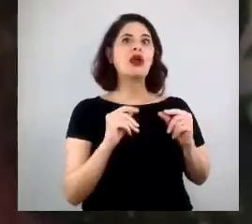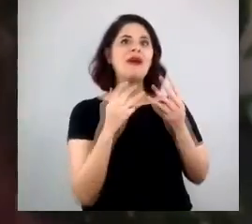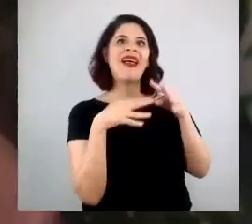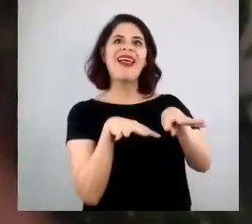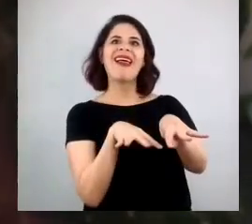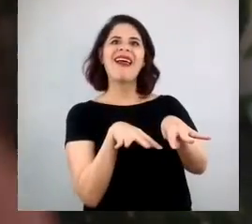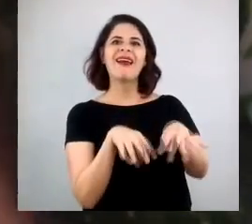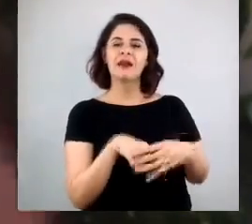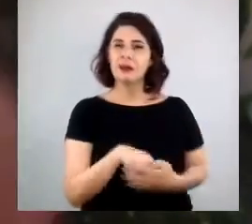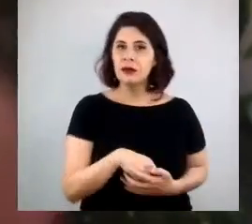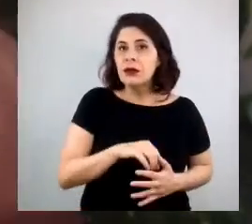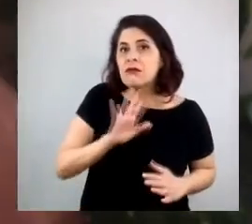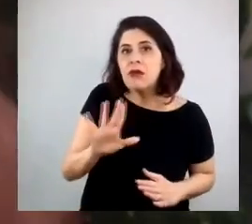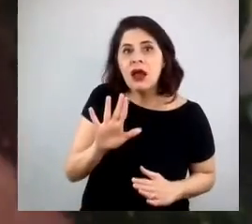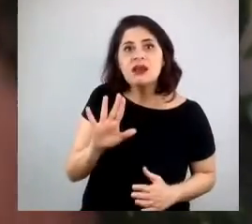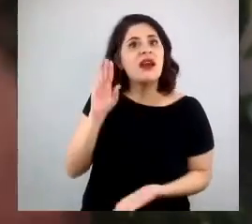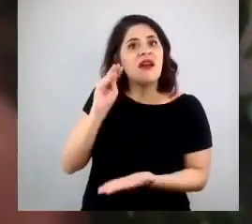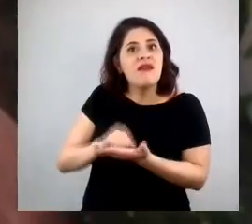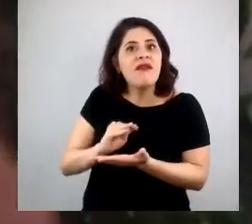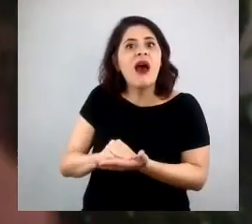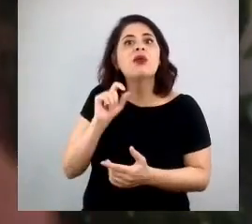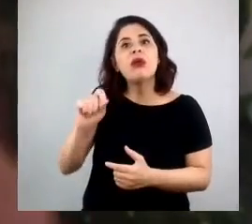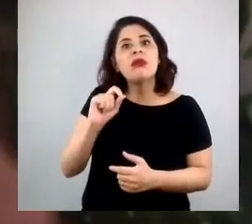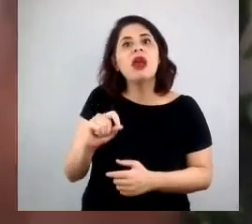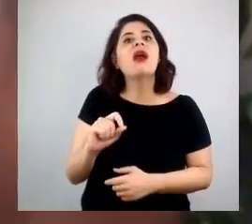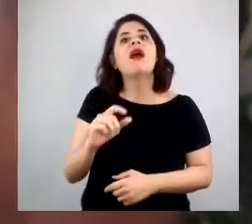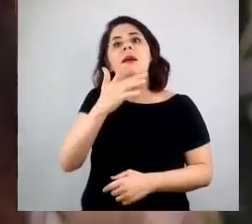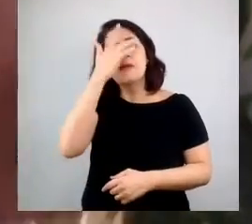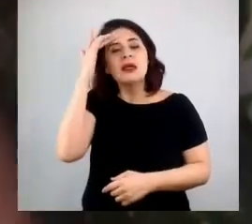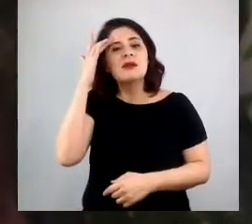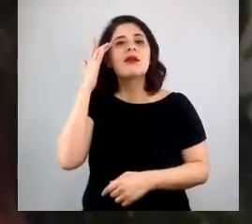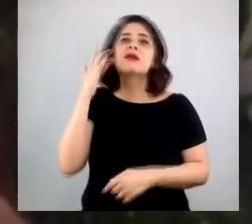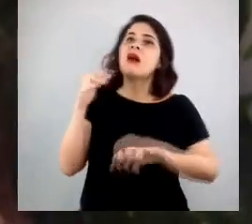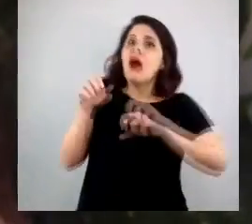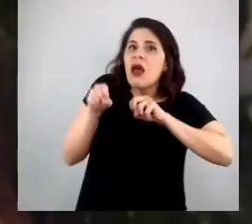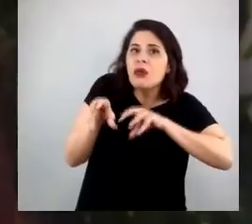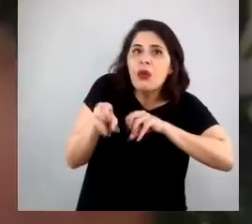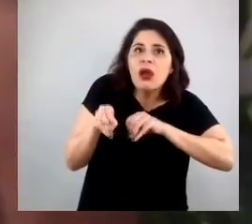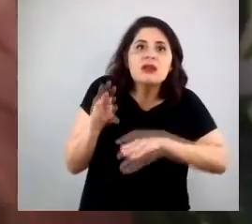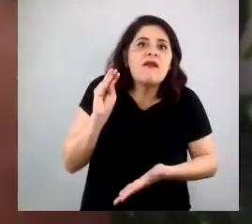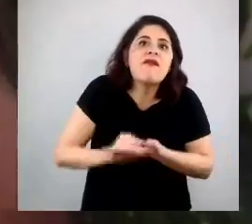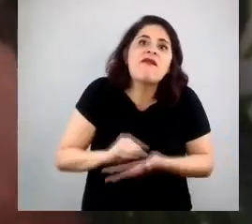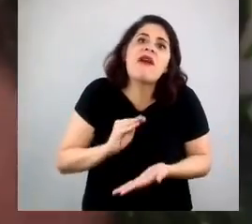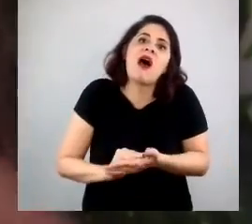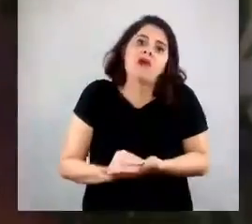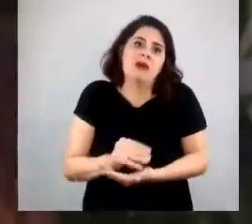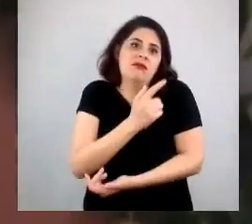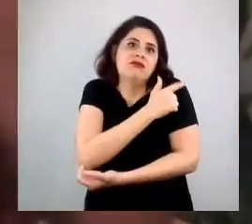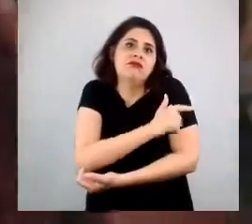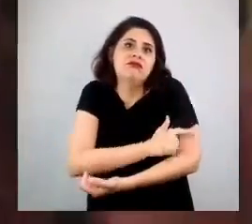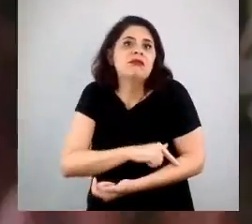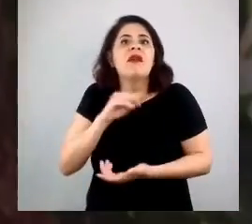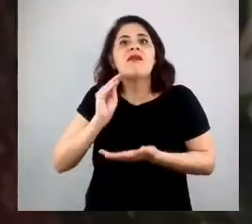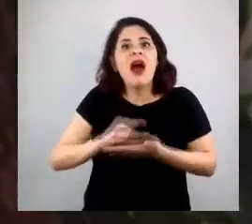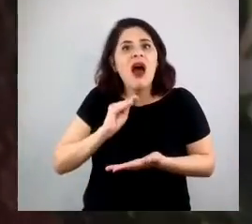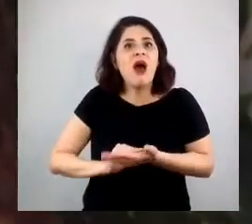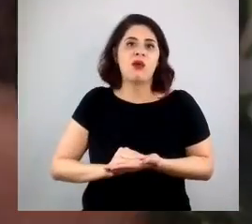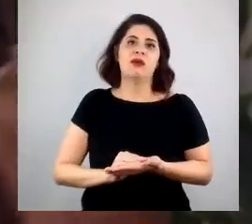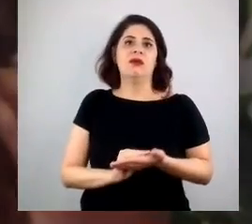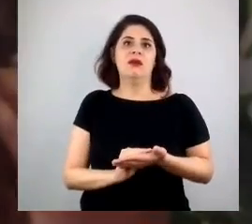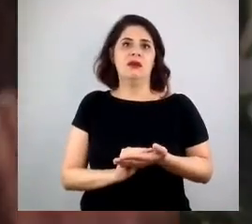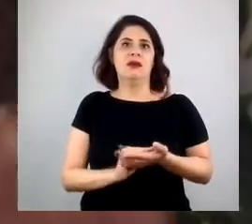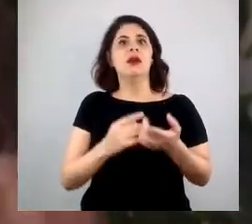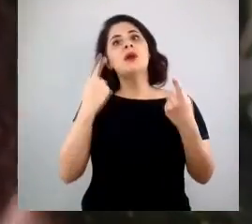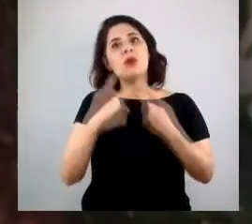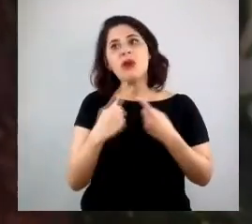de educação, uma educação deficiente, inclusive de quem tem aí o maior poder aquisitivo,